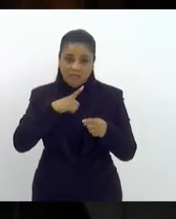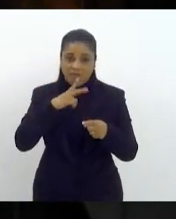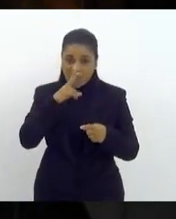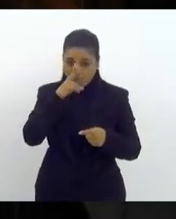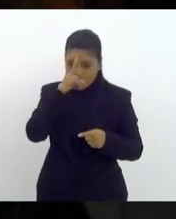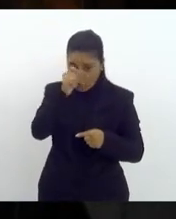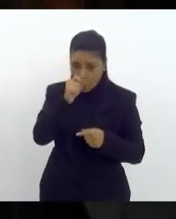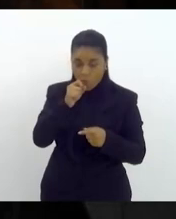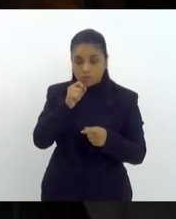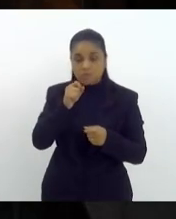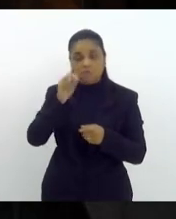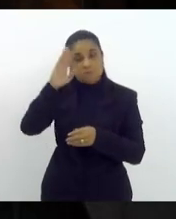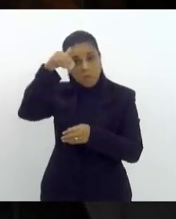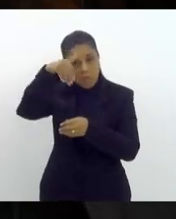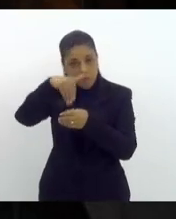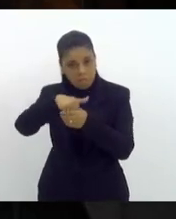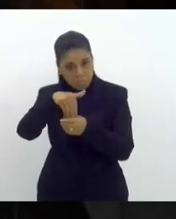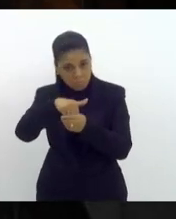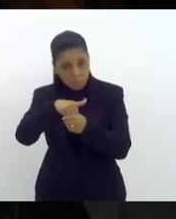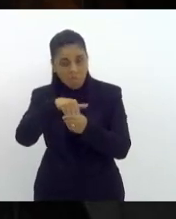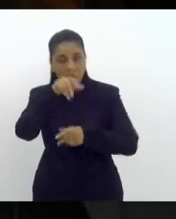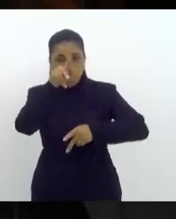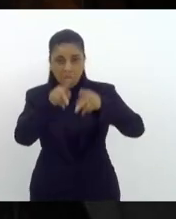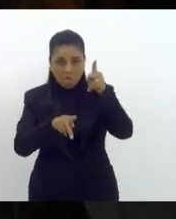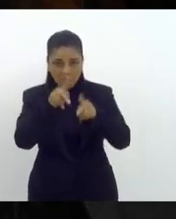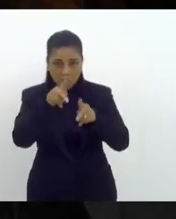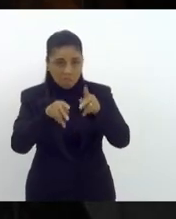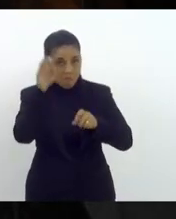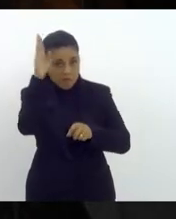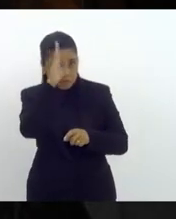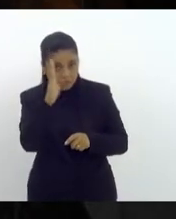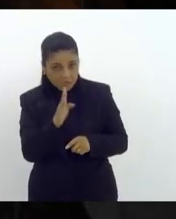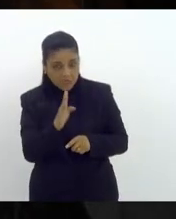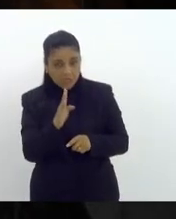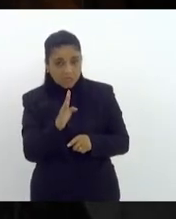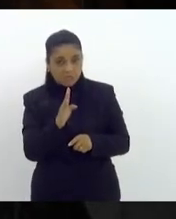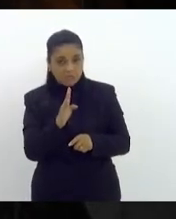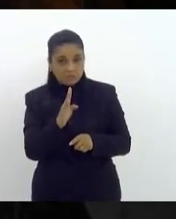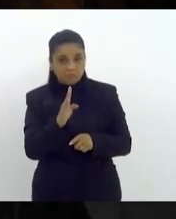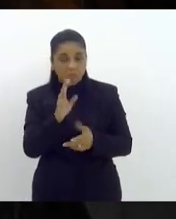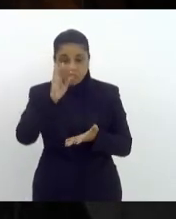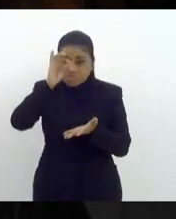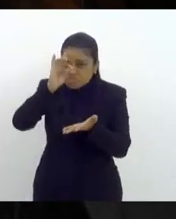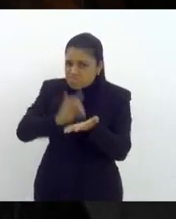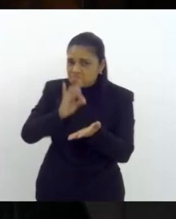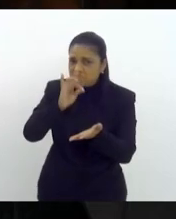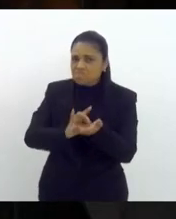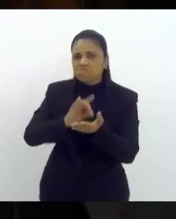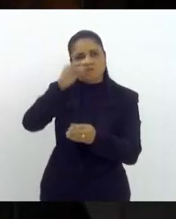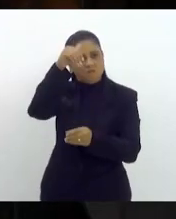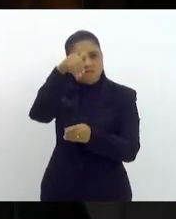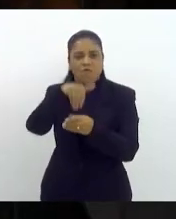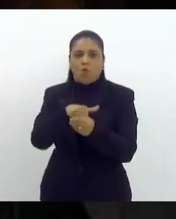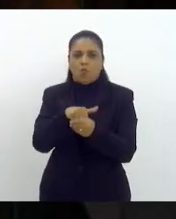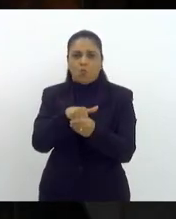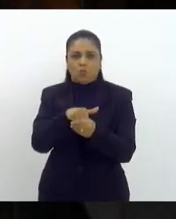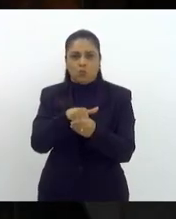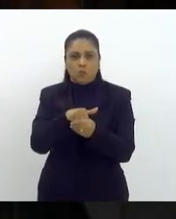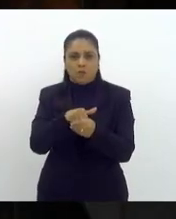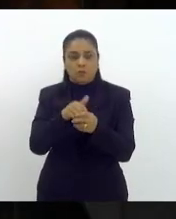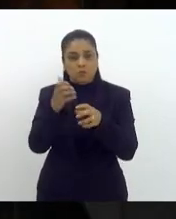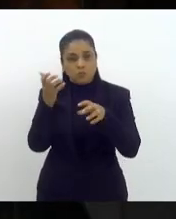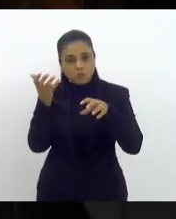eleitos pelo voto da população brasileira o voto legítimo mas o Congresso